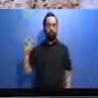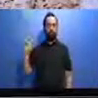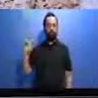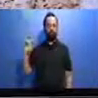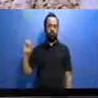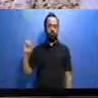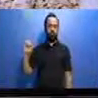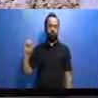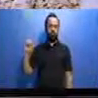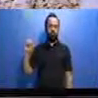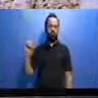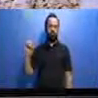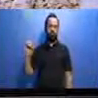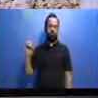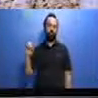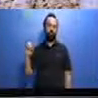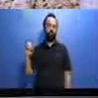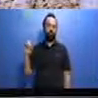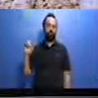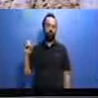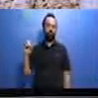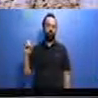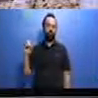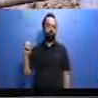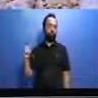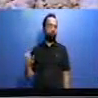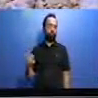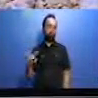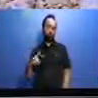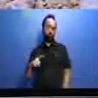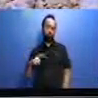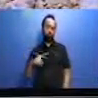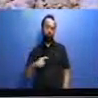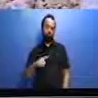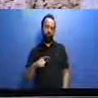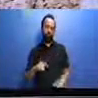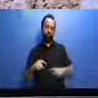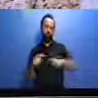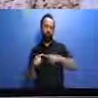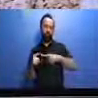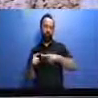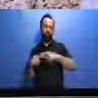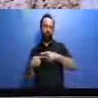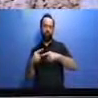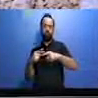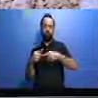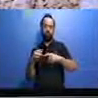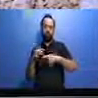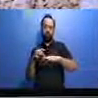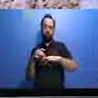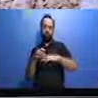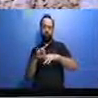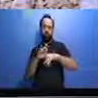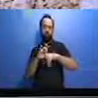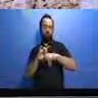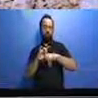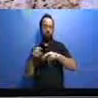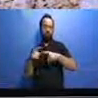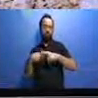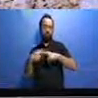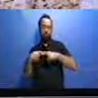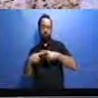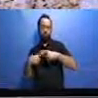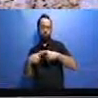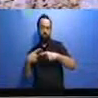Vermes que têm anéis. Se vocês prestarem muita atenção numa minhoca ou numa sanguessuga, tem vários anéisinhos formando